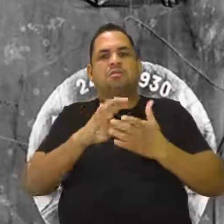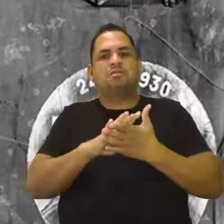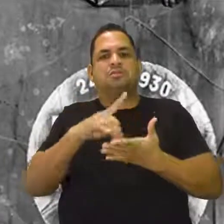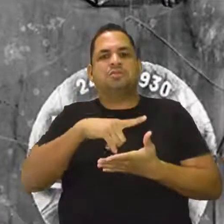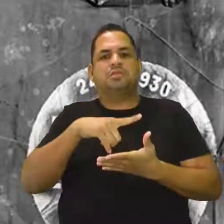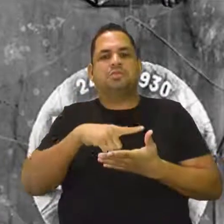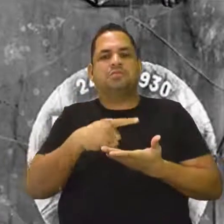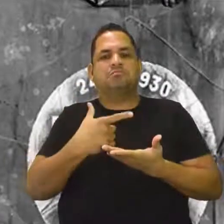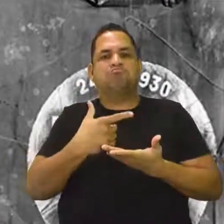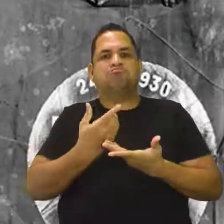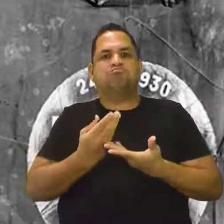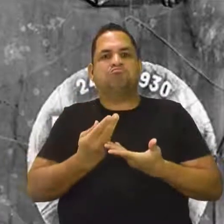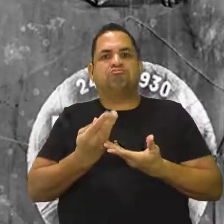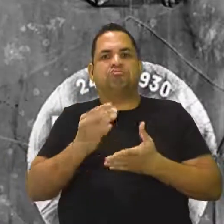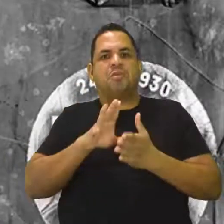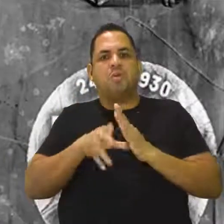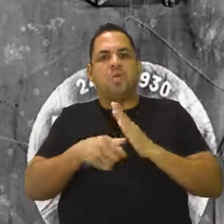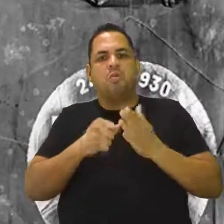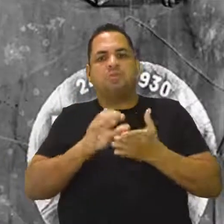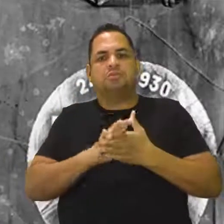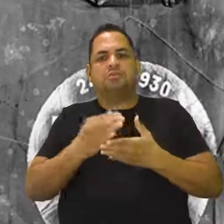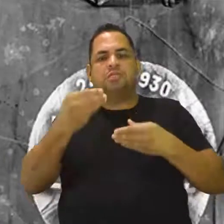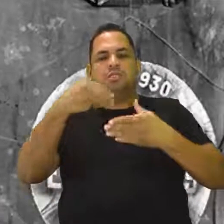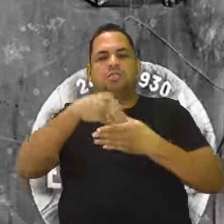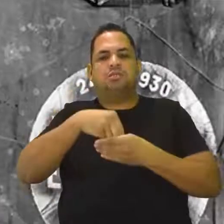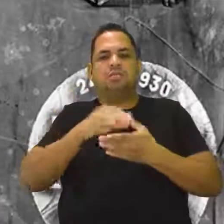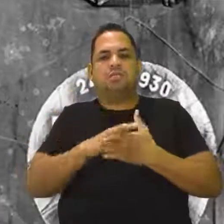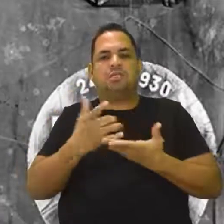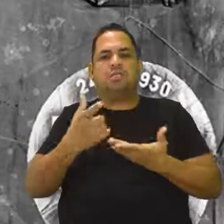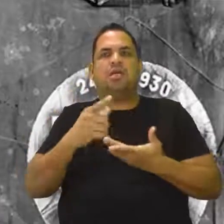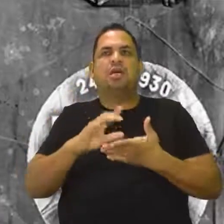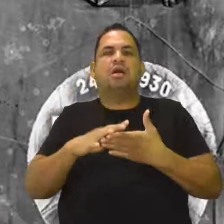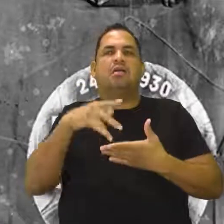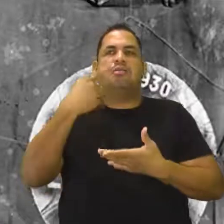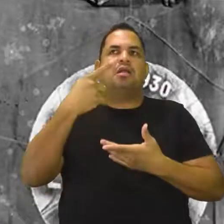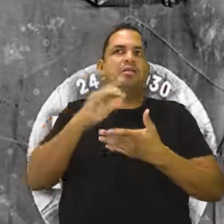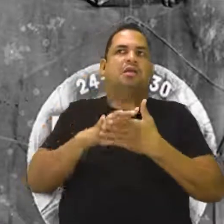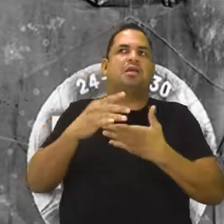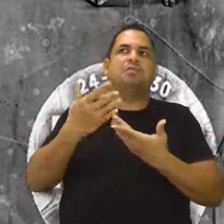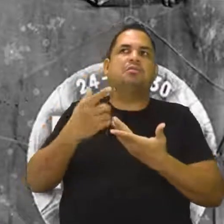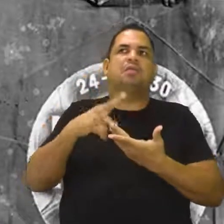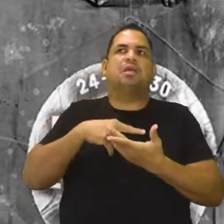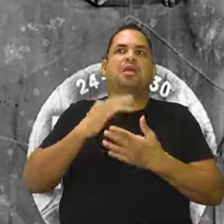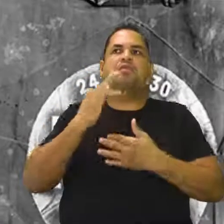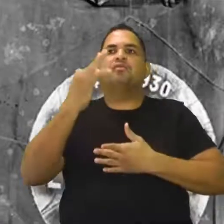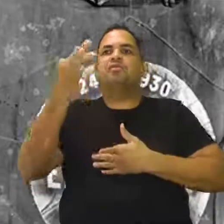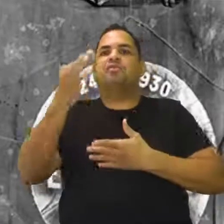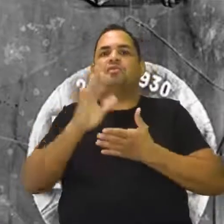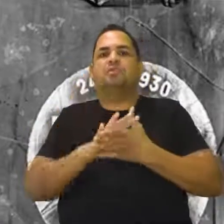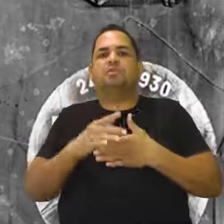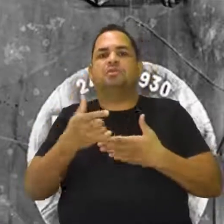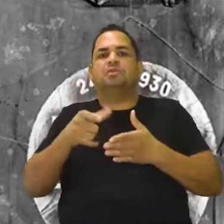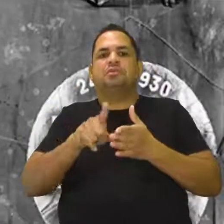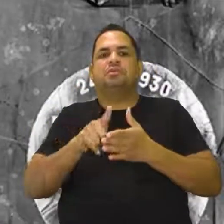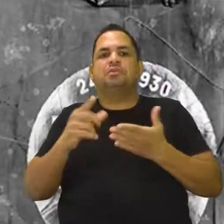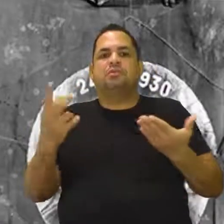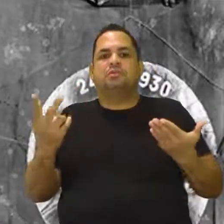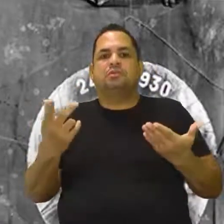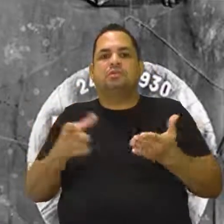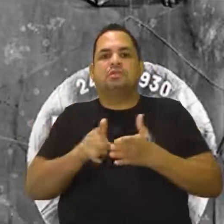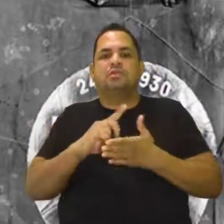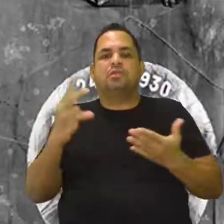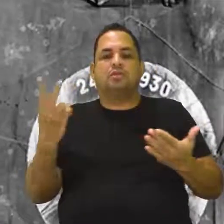na eleição. Muitos vão dizer que vai haver fraude na eleição antes que a eleição aconteça. Mas ele diz